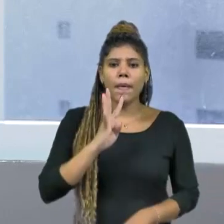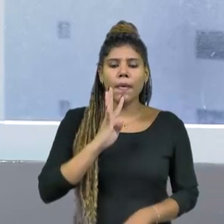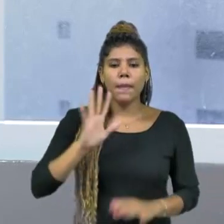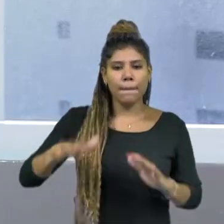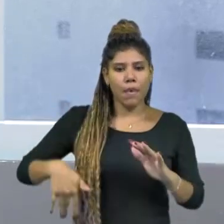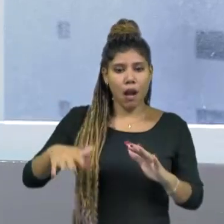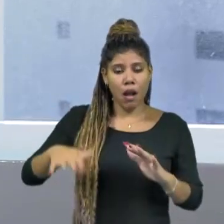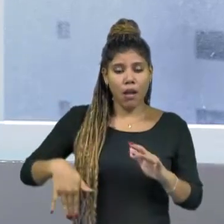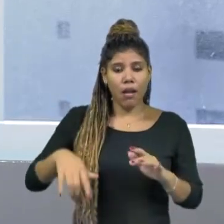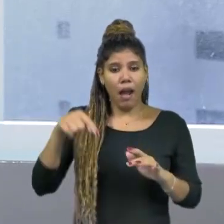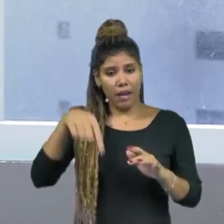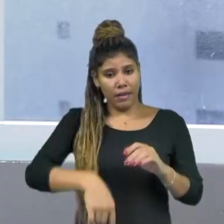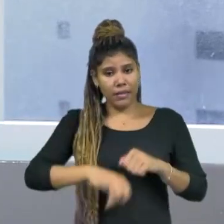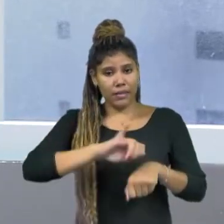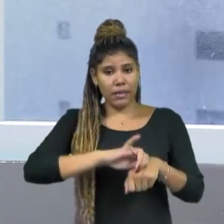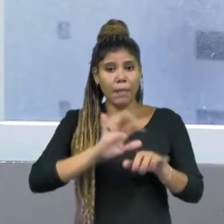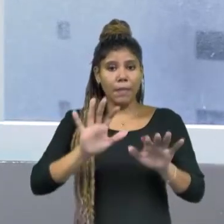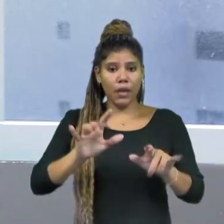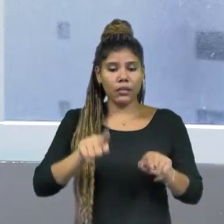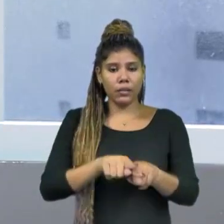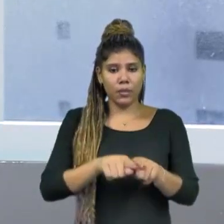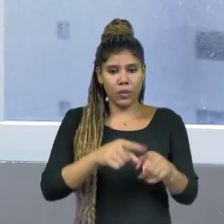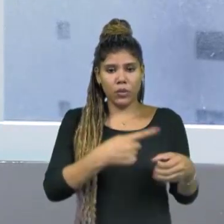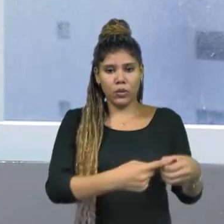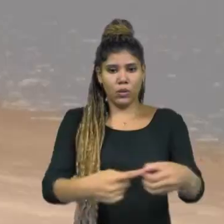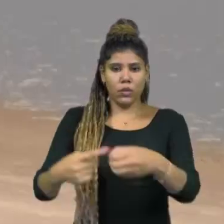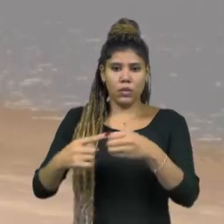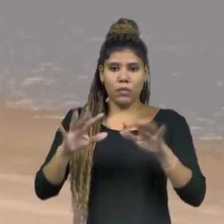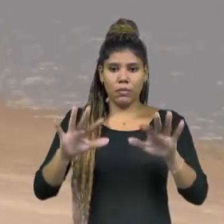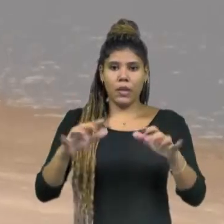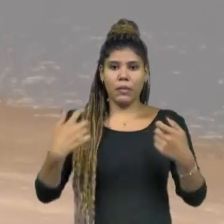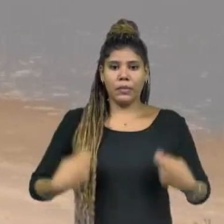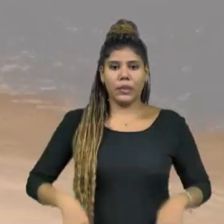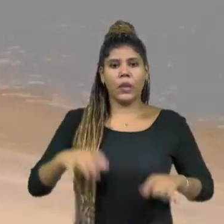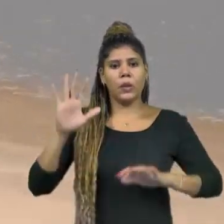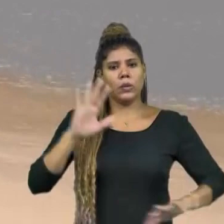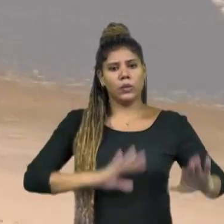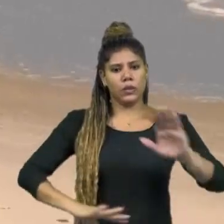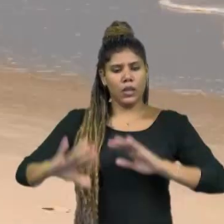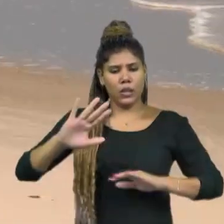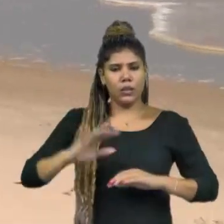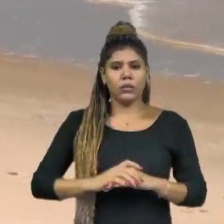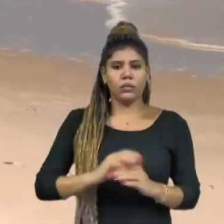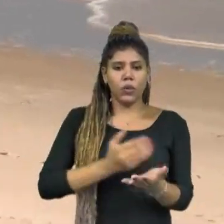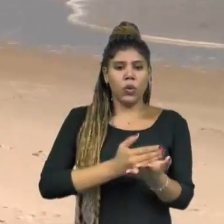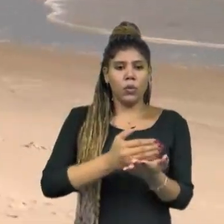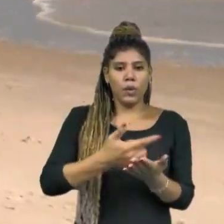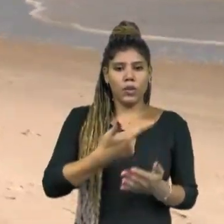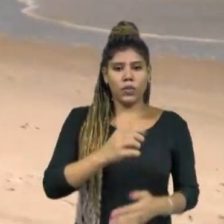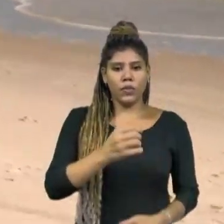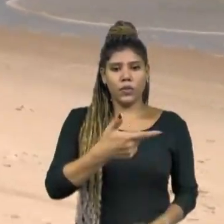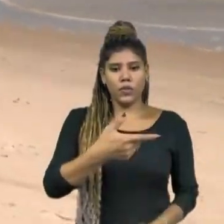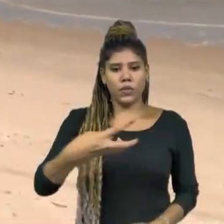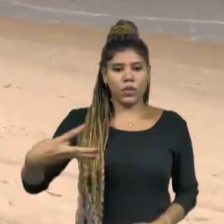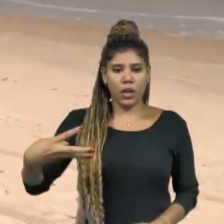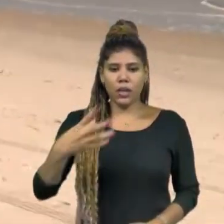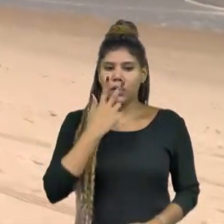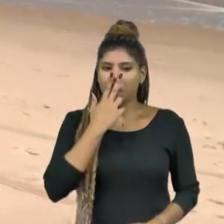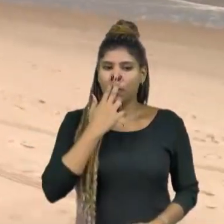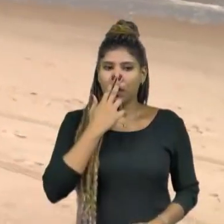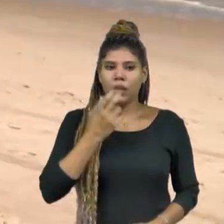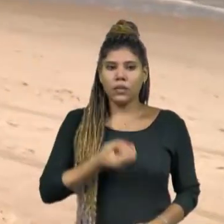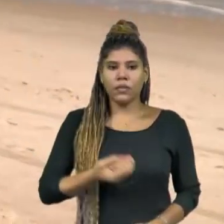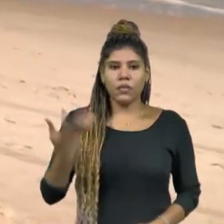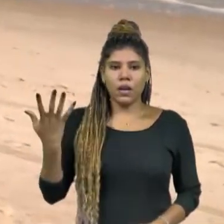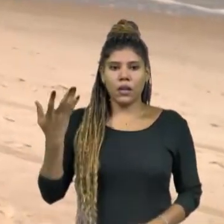interior do estado. Mas é preciso cuidado. Com o início de 2023, a expectativa é que milhares de turistas